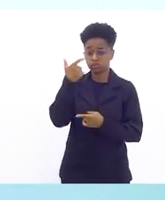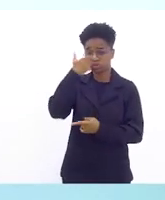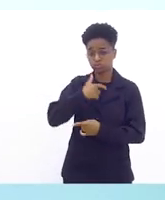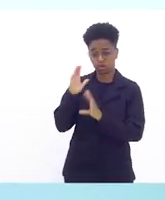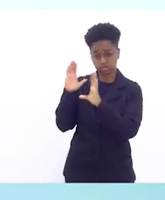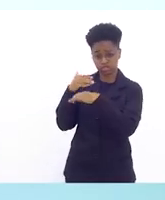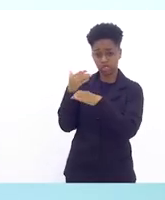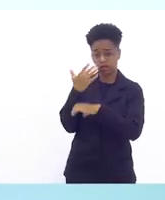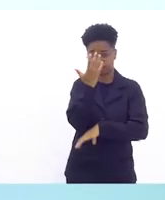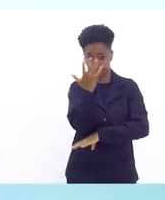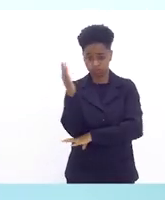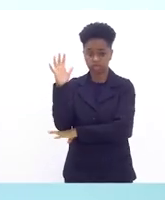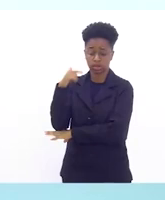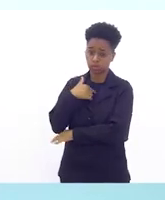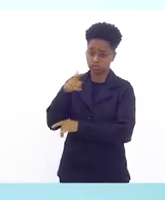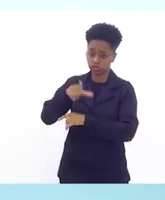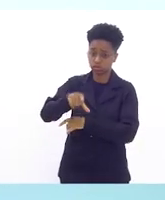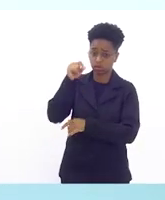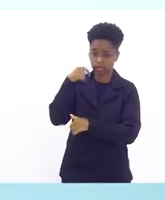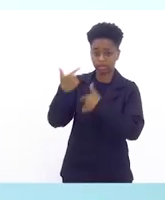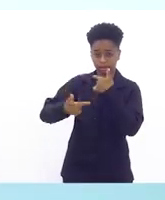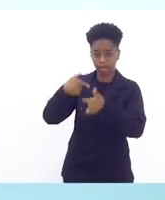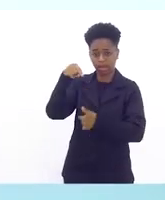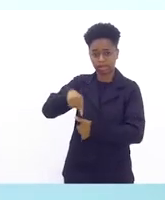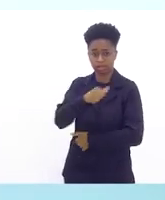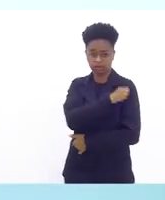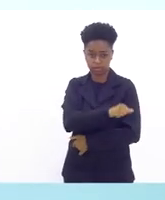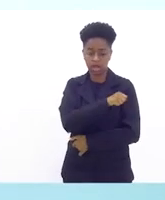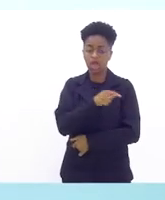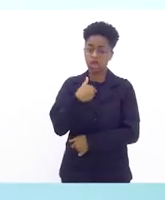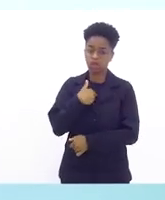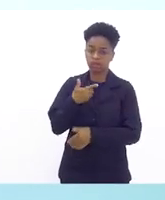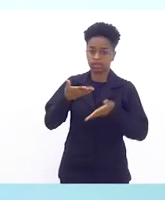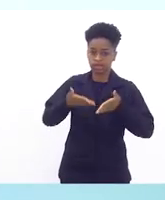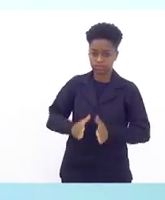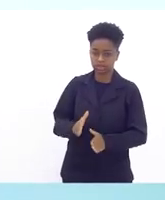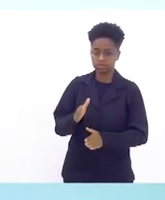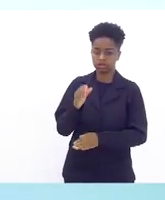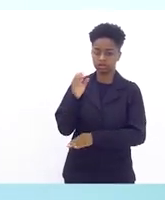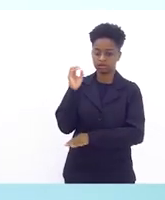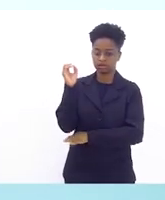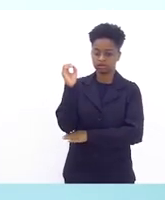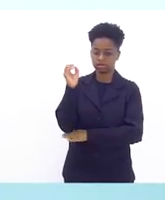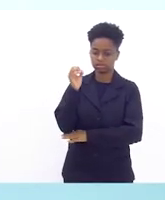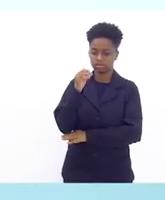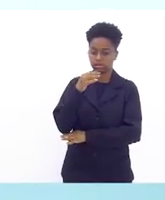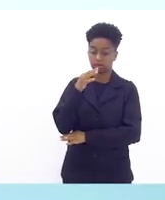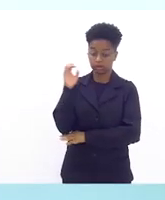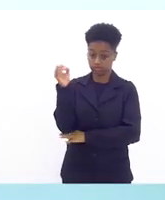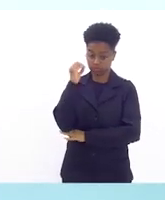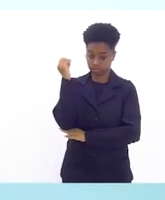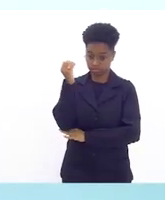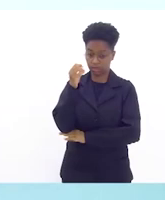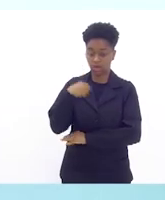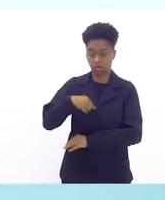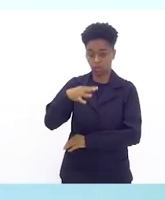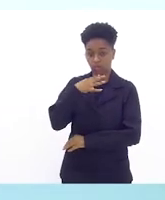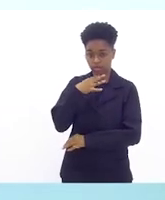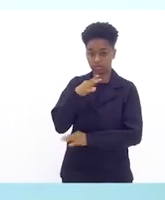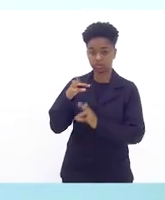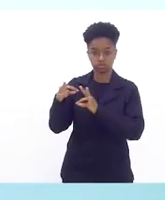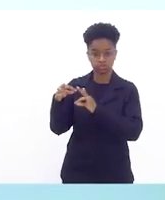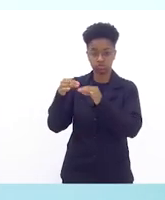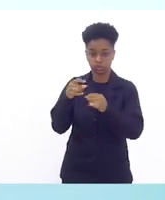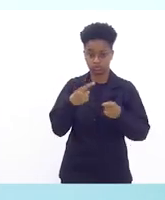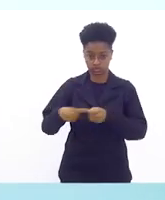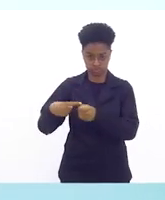que eu escolhi né Ficar raiz do Estado vindo do Rio Grande do Sul e conheço os 92 municípios bem tá e como eu cria abelhas